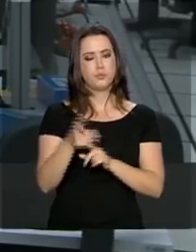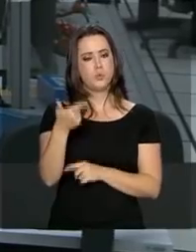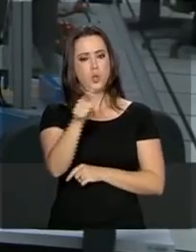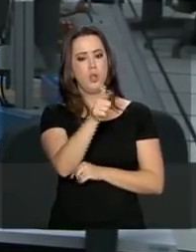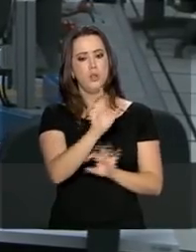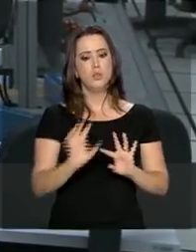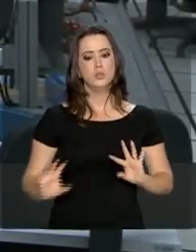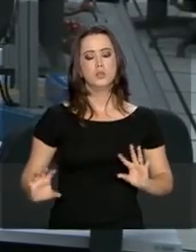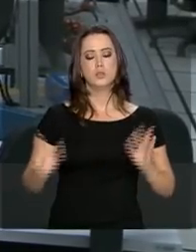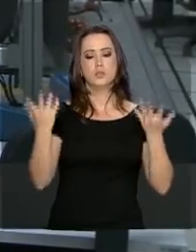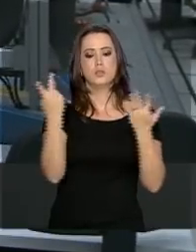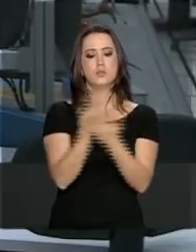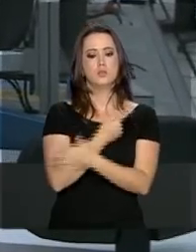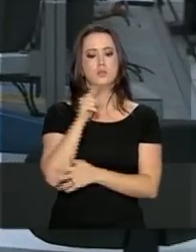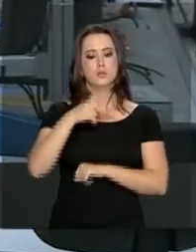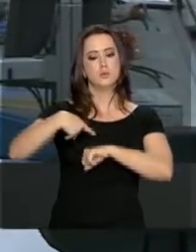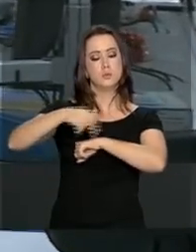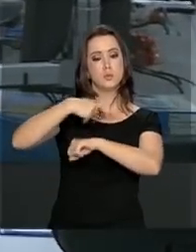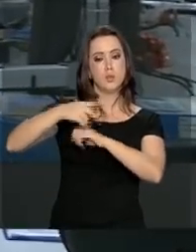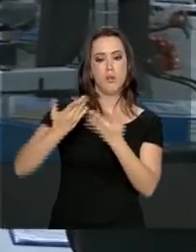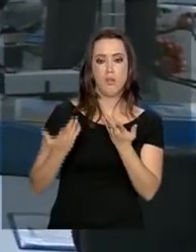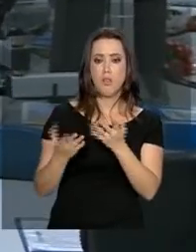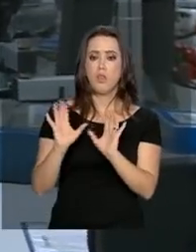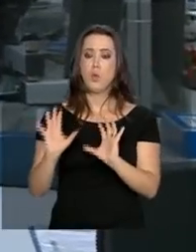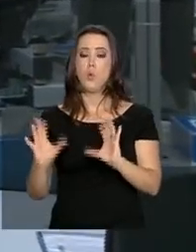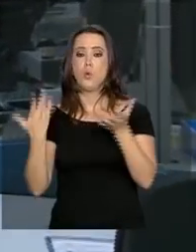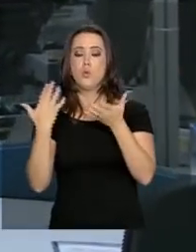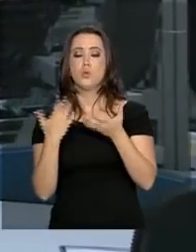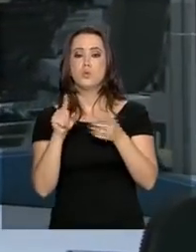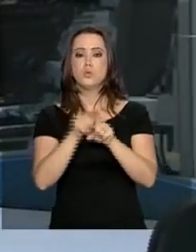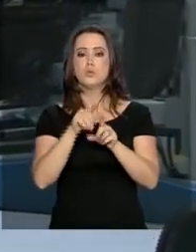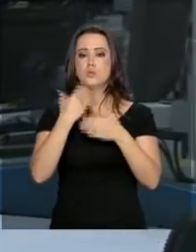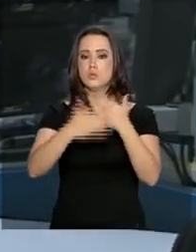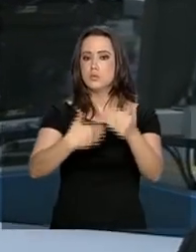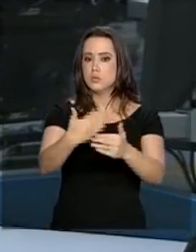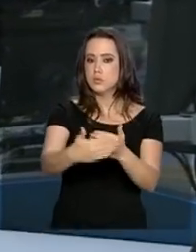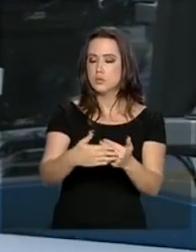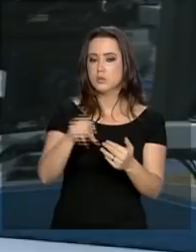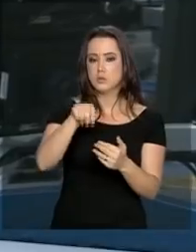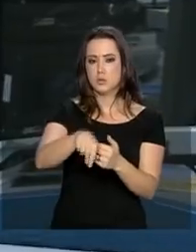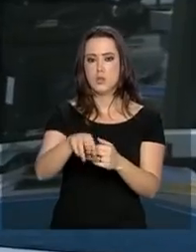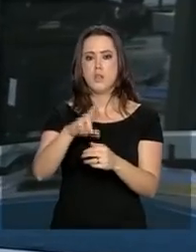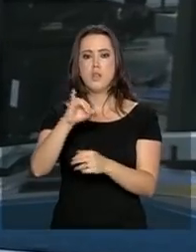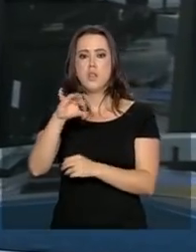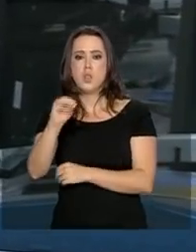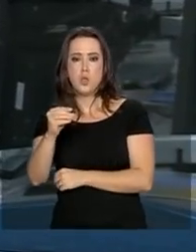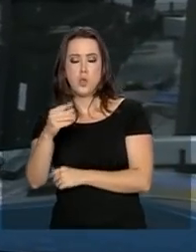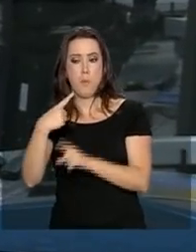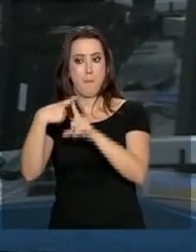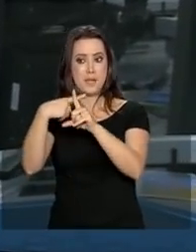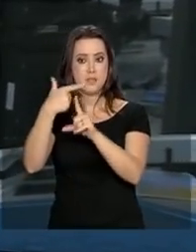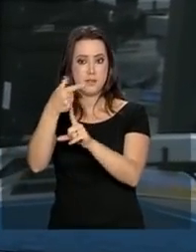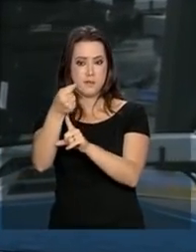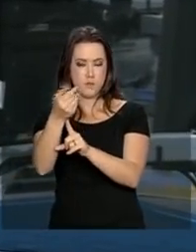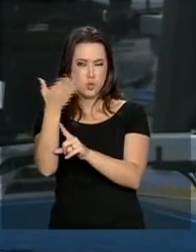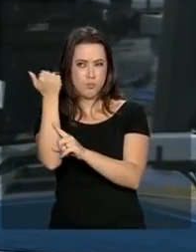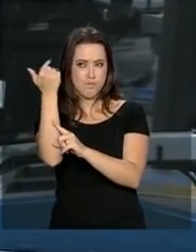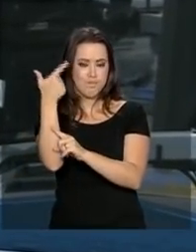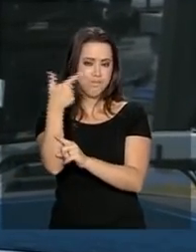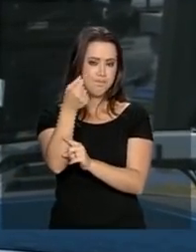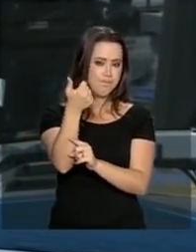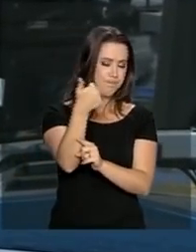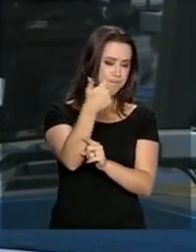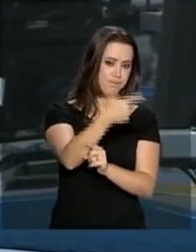outros eventos realizados no país como a conferência sobre desenvolvimento sustentável rio + 20 realizada em 2012